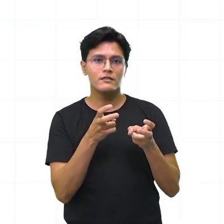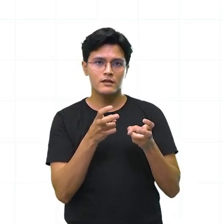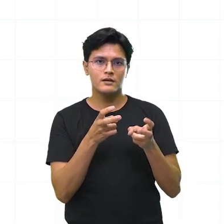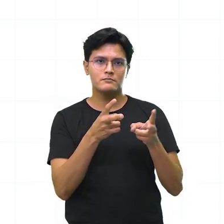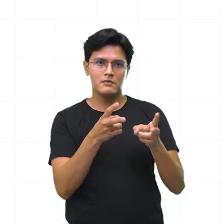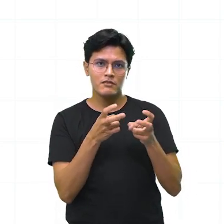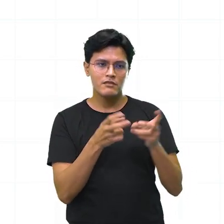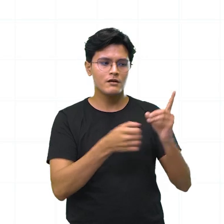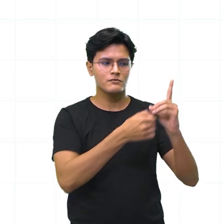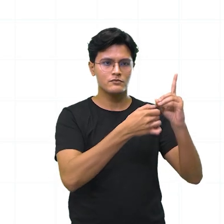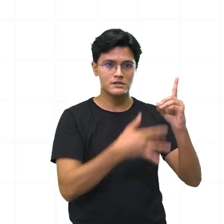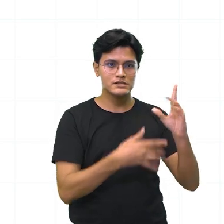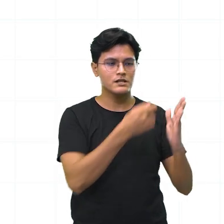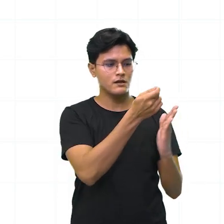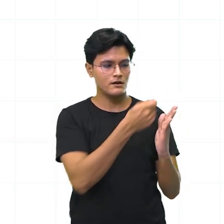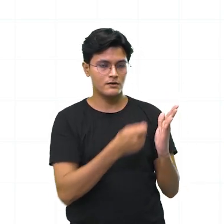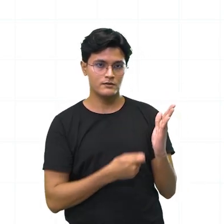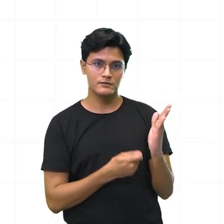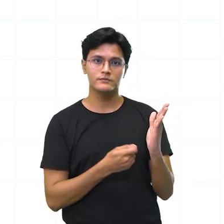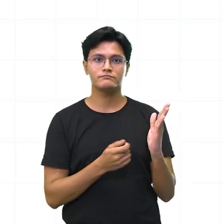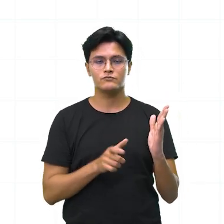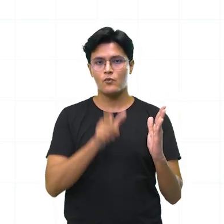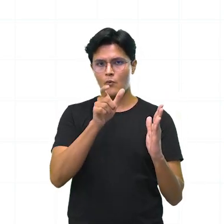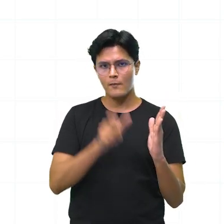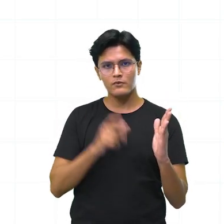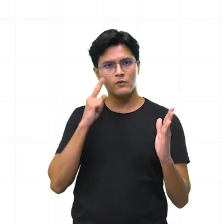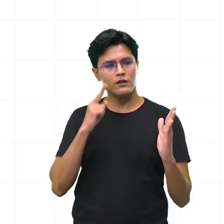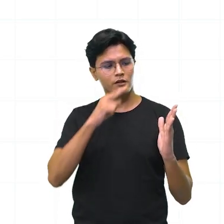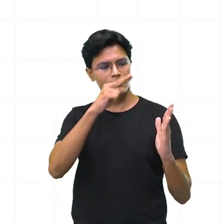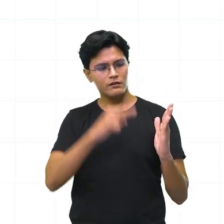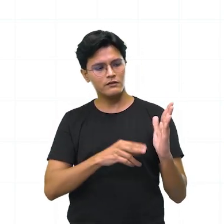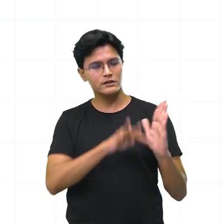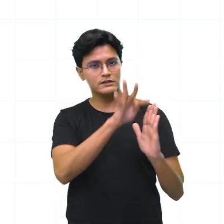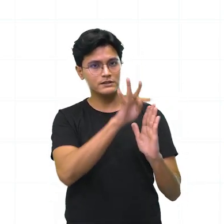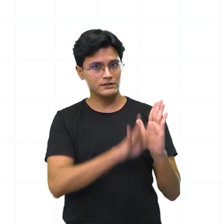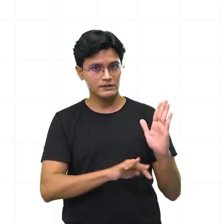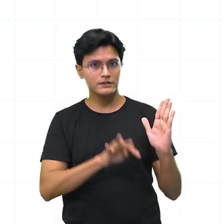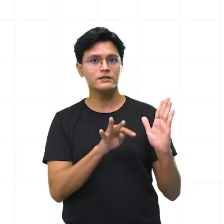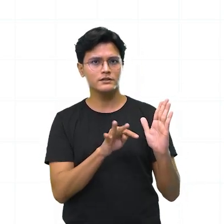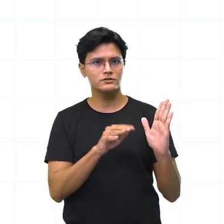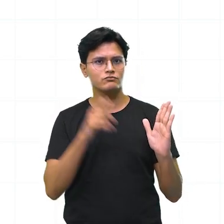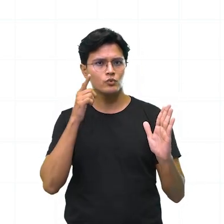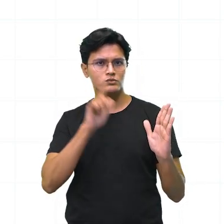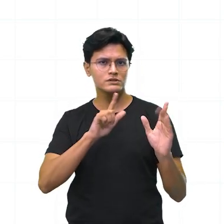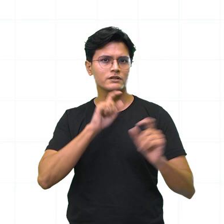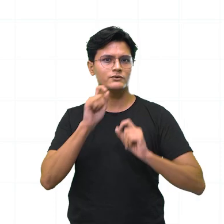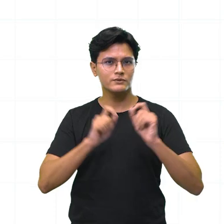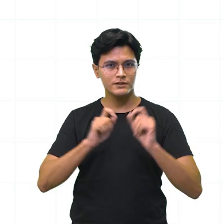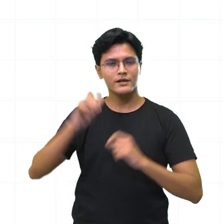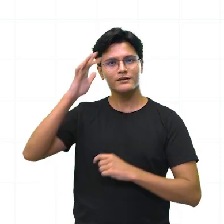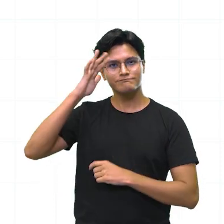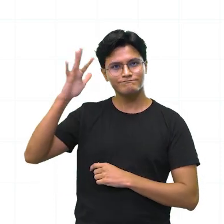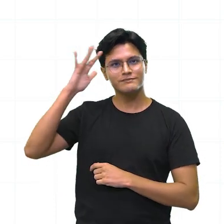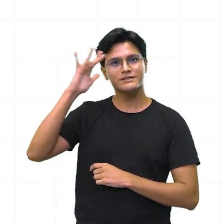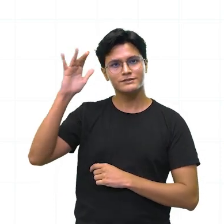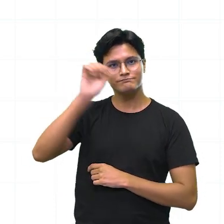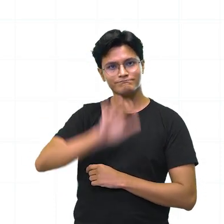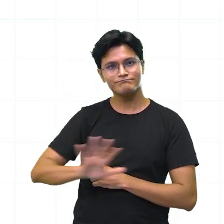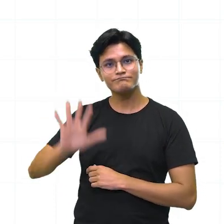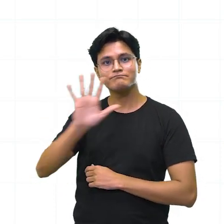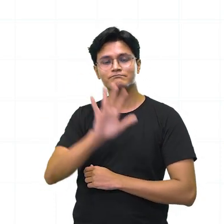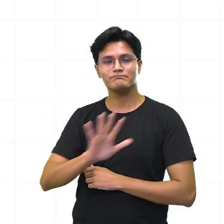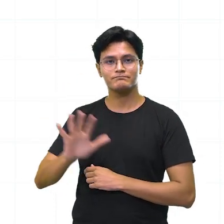descreve. Quem lê ou escuta esse tipo de texto forma uma imagem na mente como se visse